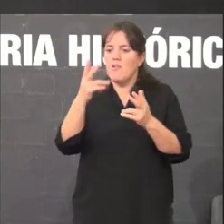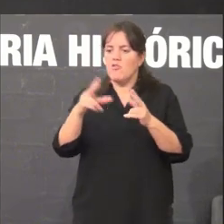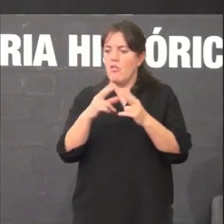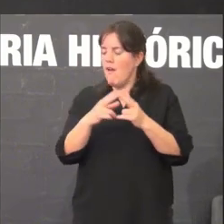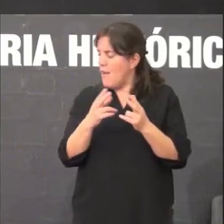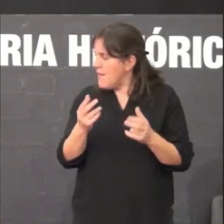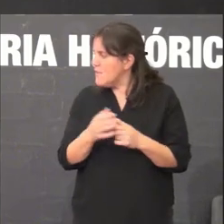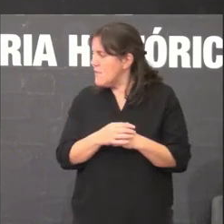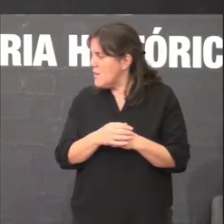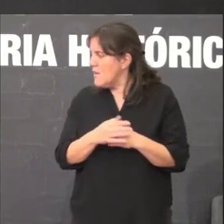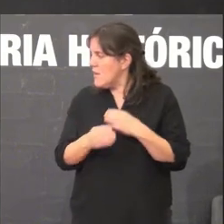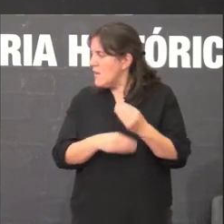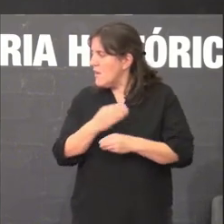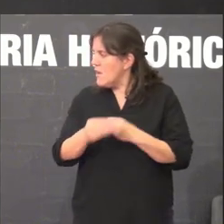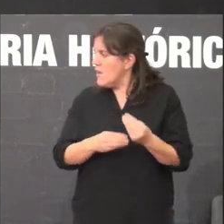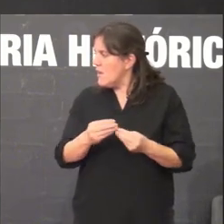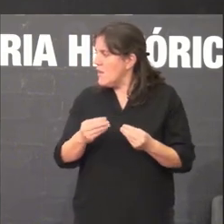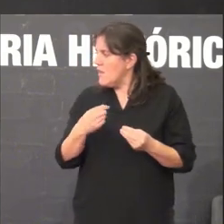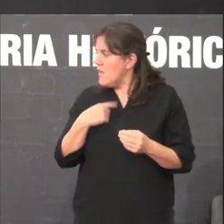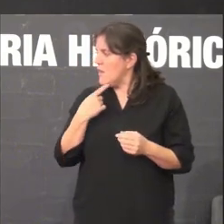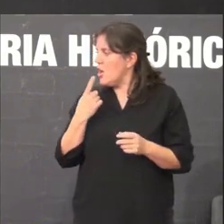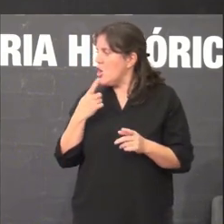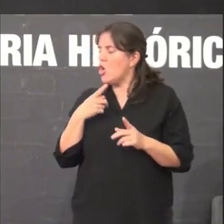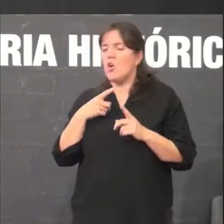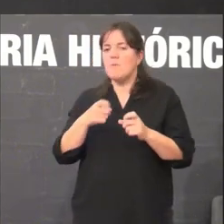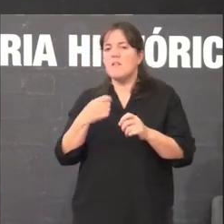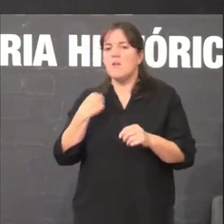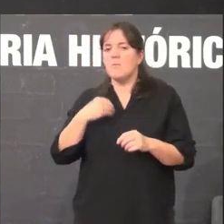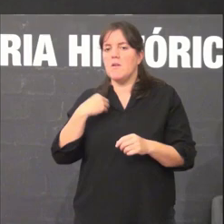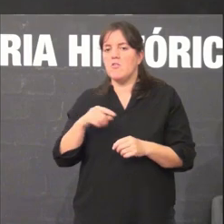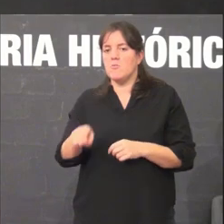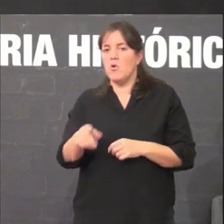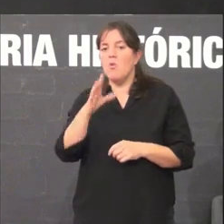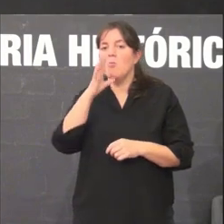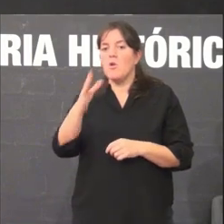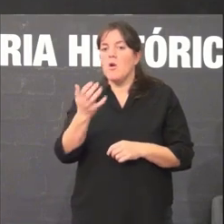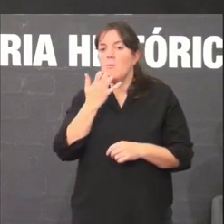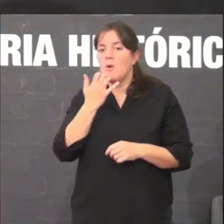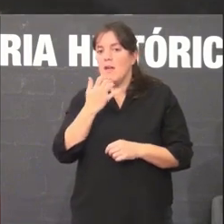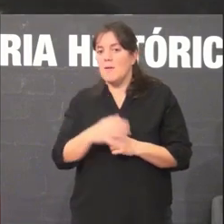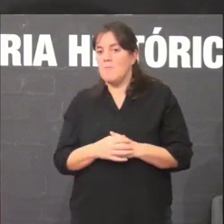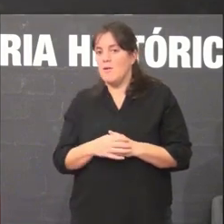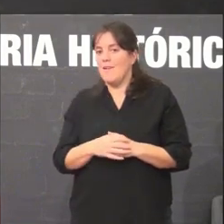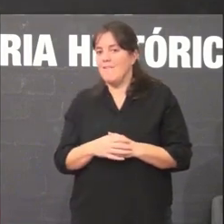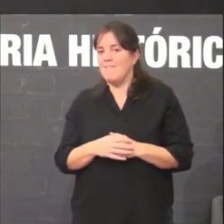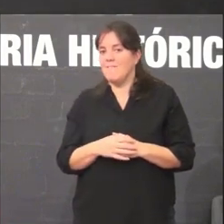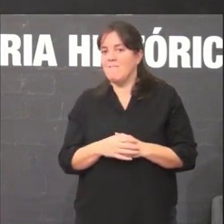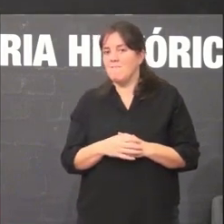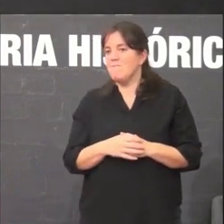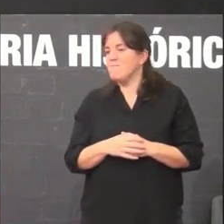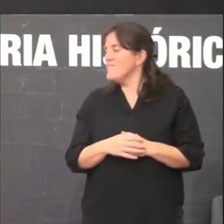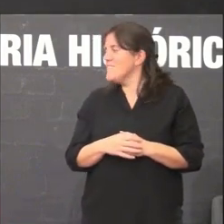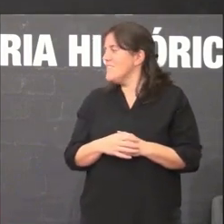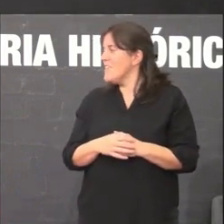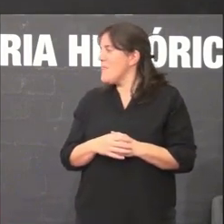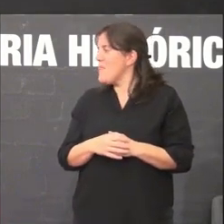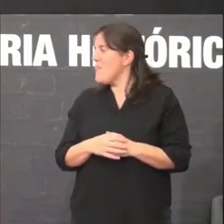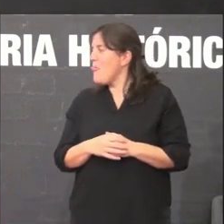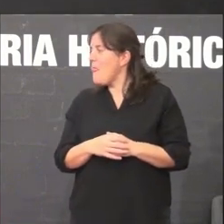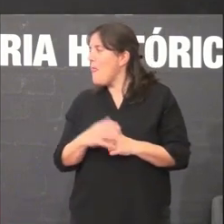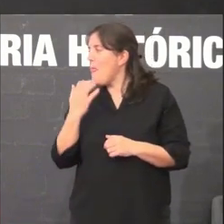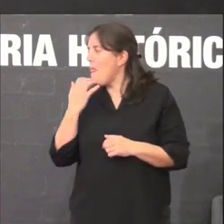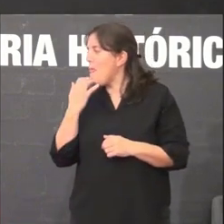para combater exatamente este governo de direita. Por exemplo, tornam-se bastante conhecidas